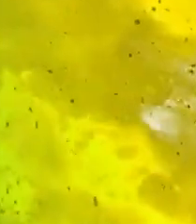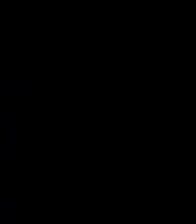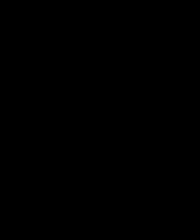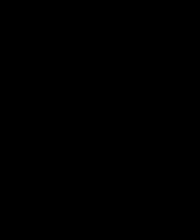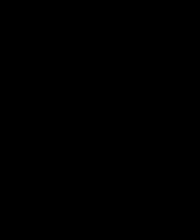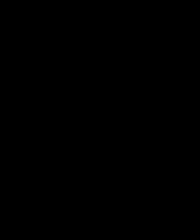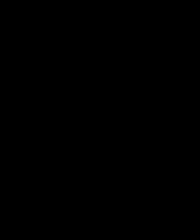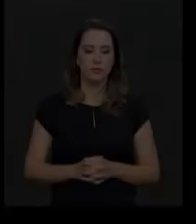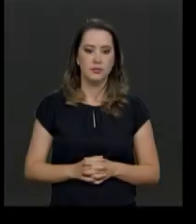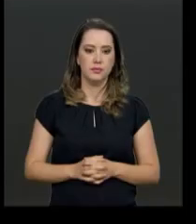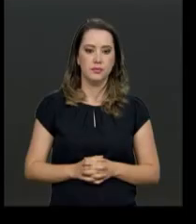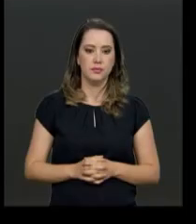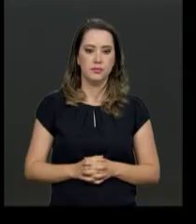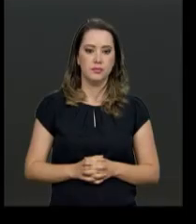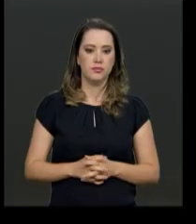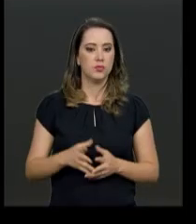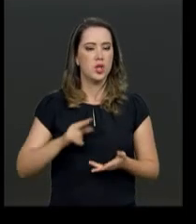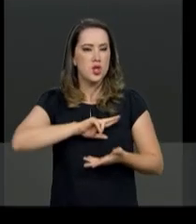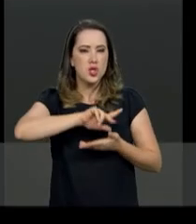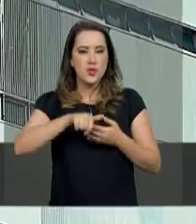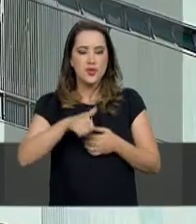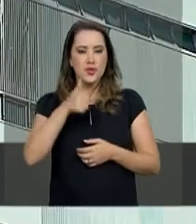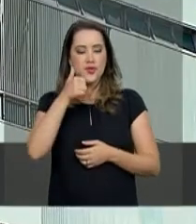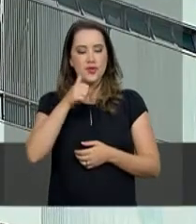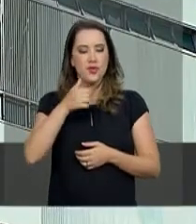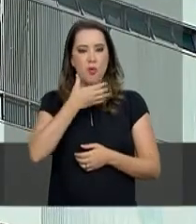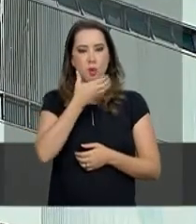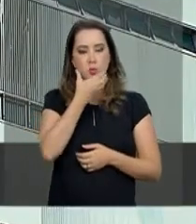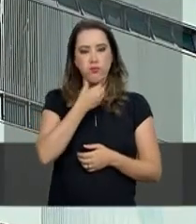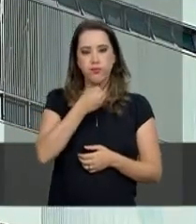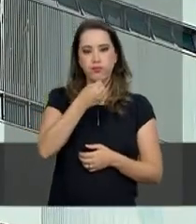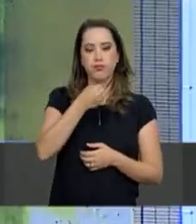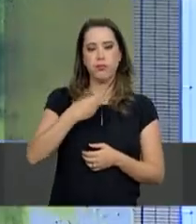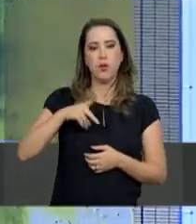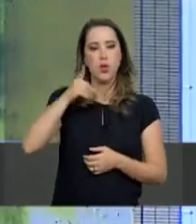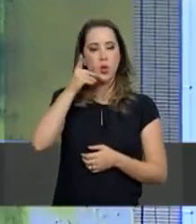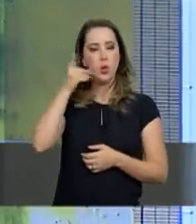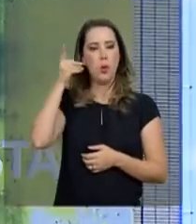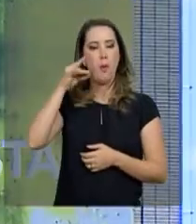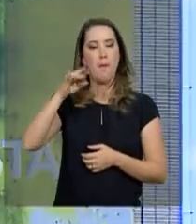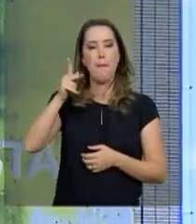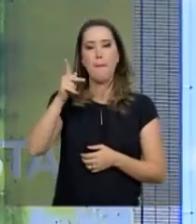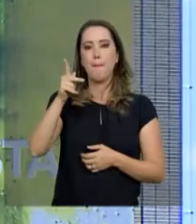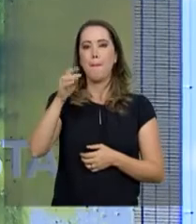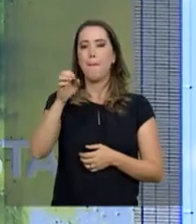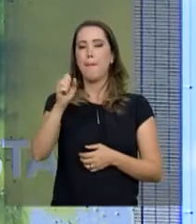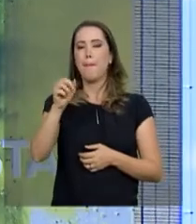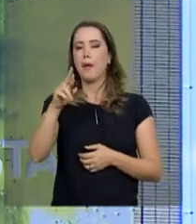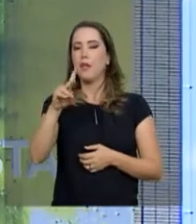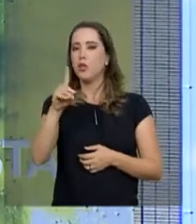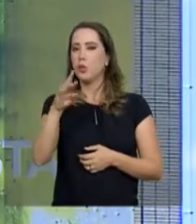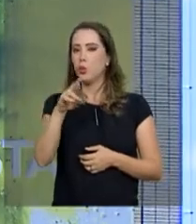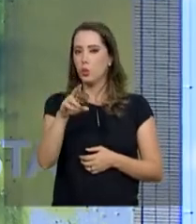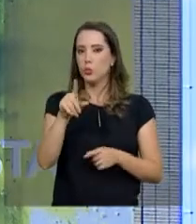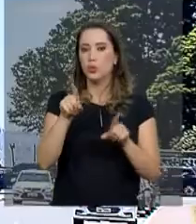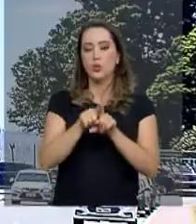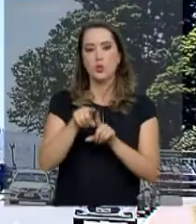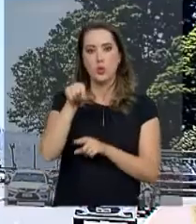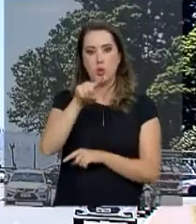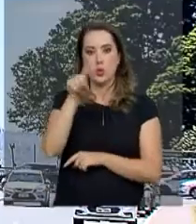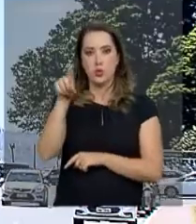dom pedro 1 bi dos palmares o que eles têm em comum grandes nomes da história do brasil